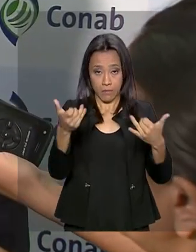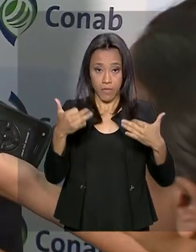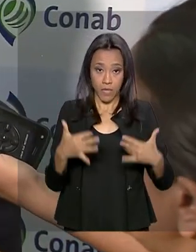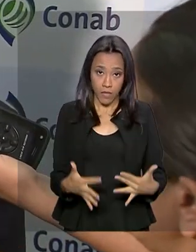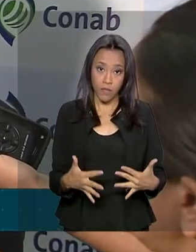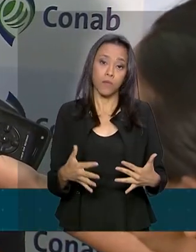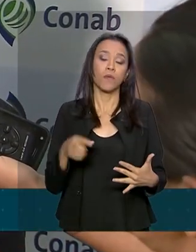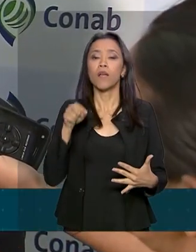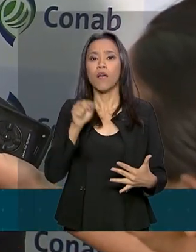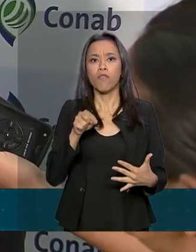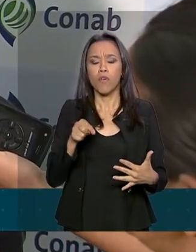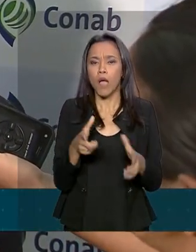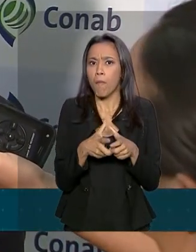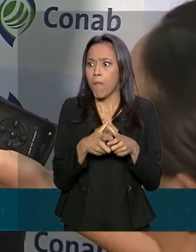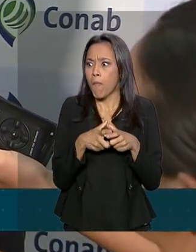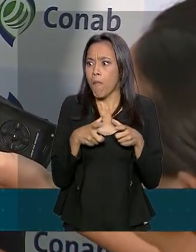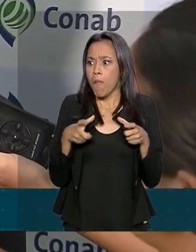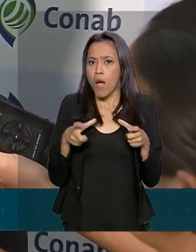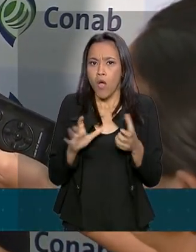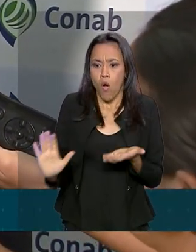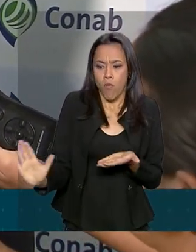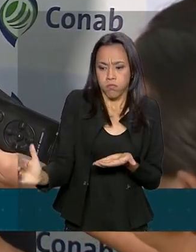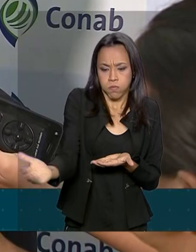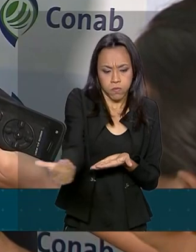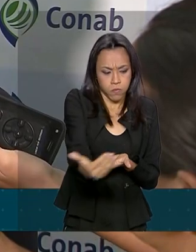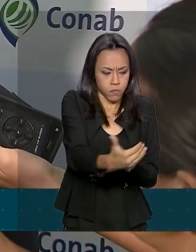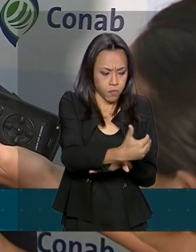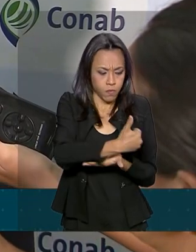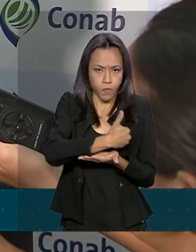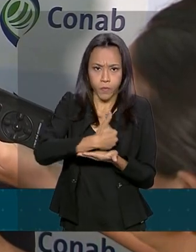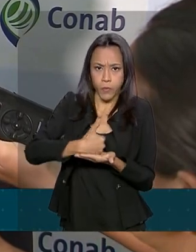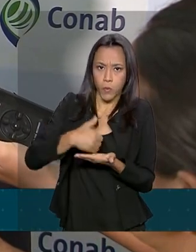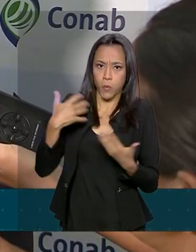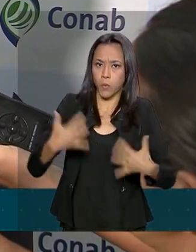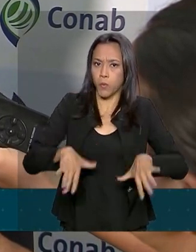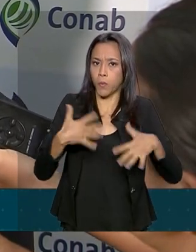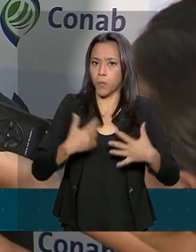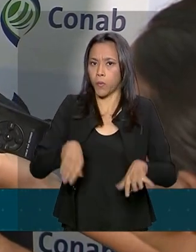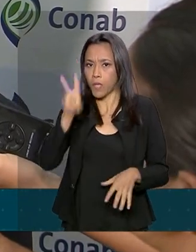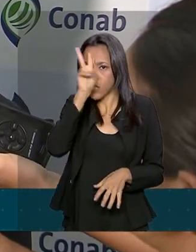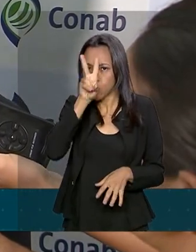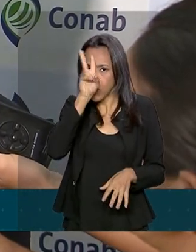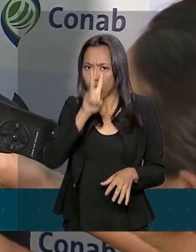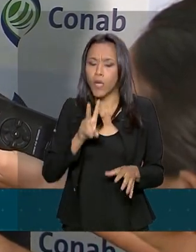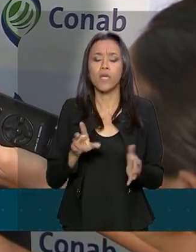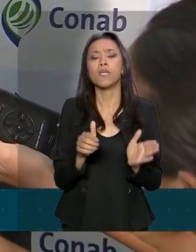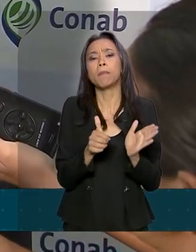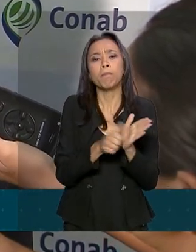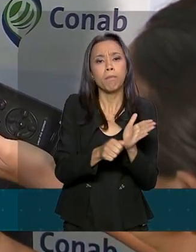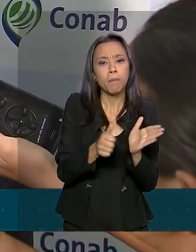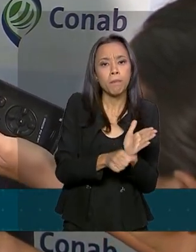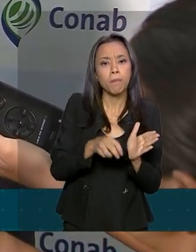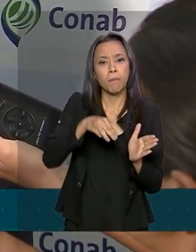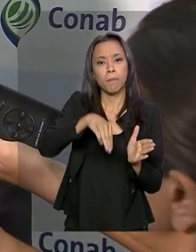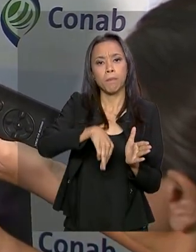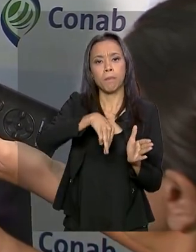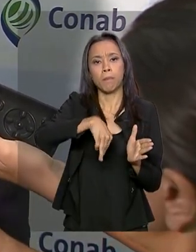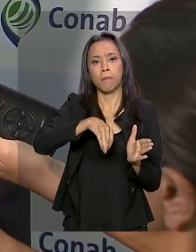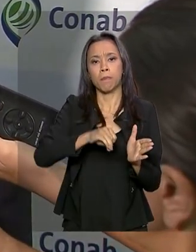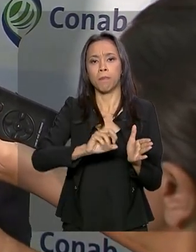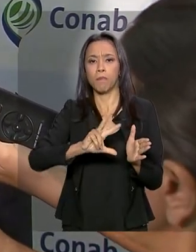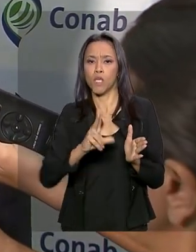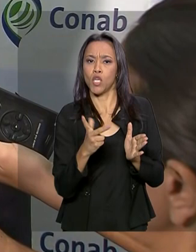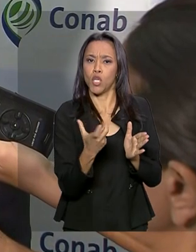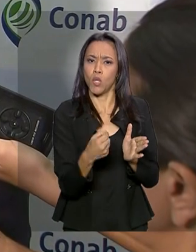a maior da história e destaque para o milho, que segundo a safra